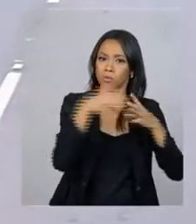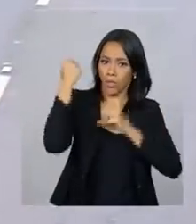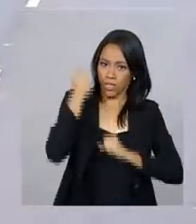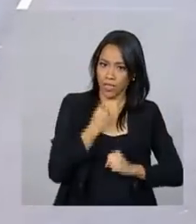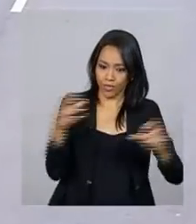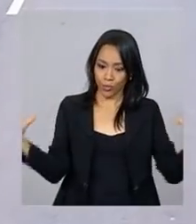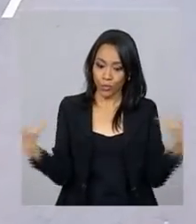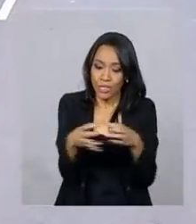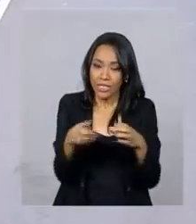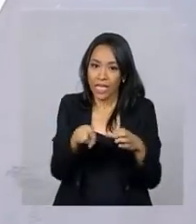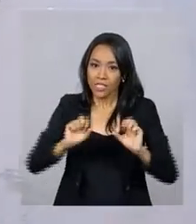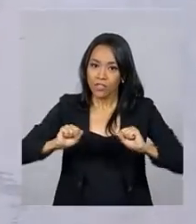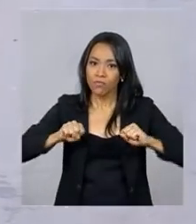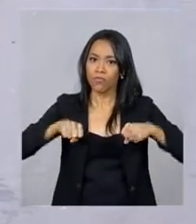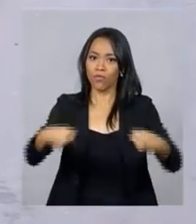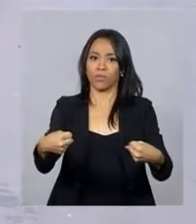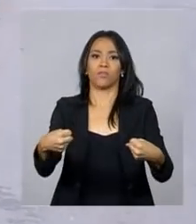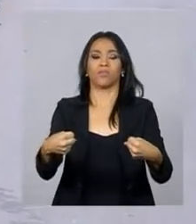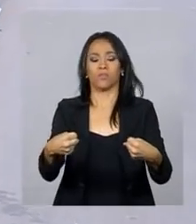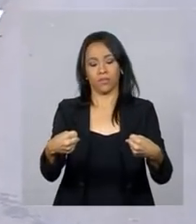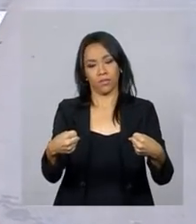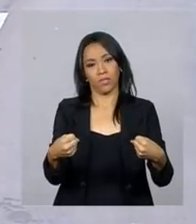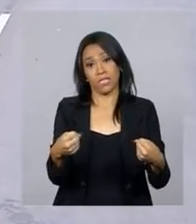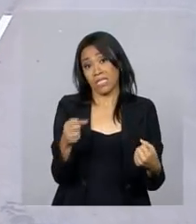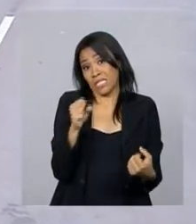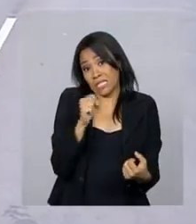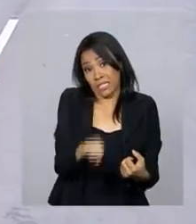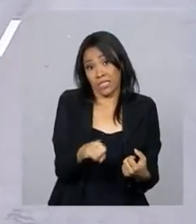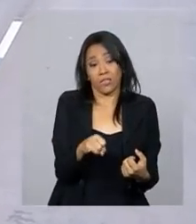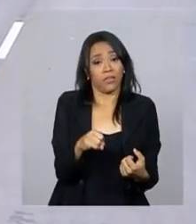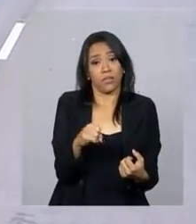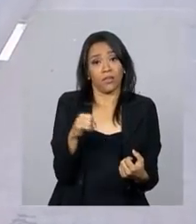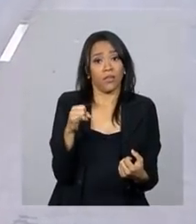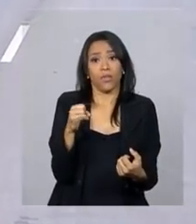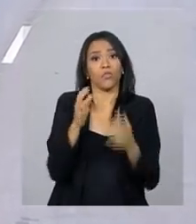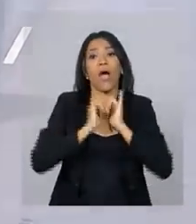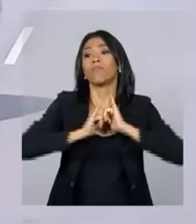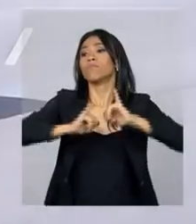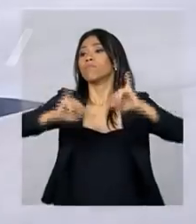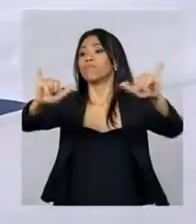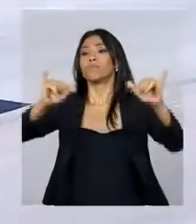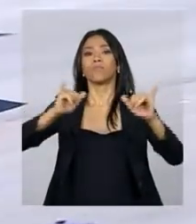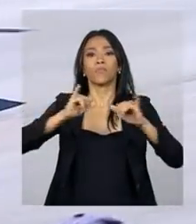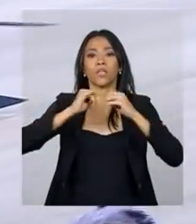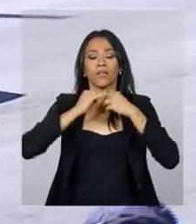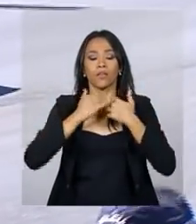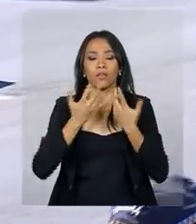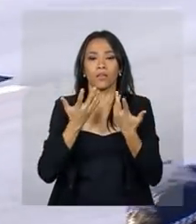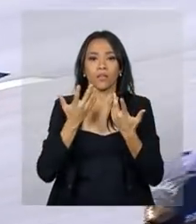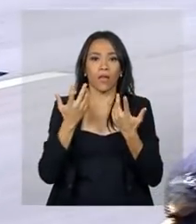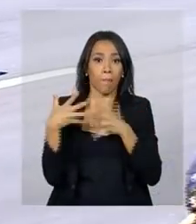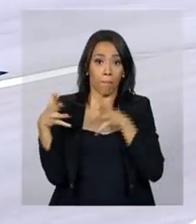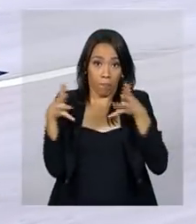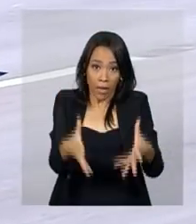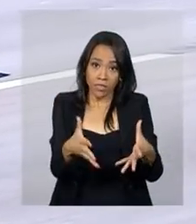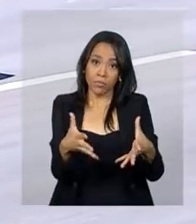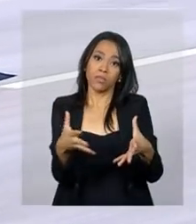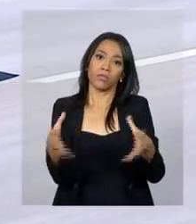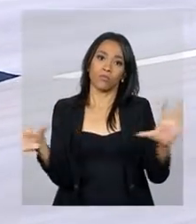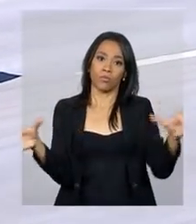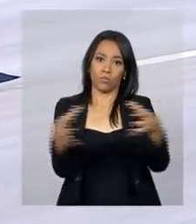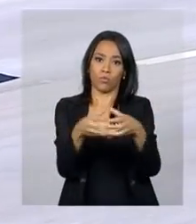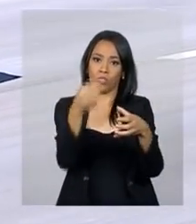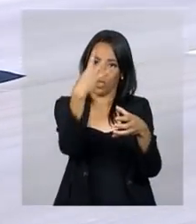Positivo. Não, a gente sempre fala, se não se noticia nada da participação das Forças Armadas,